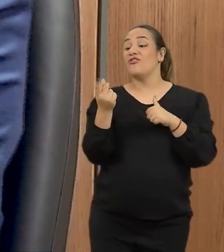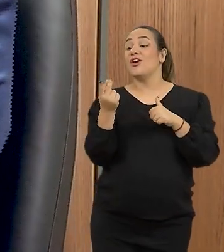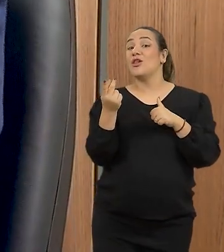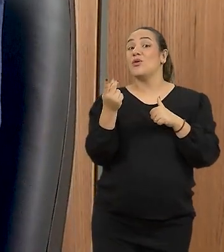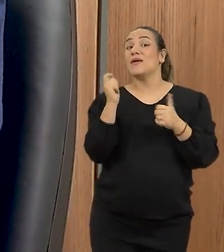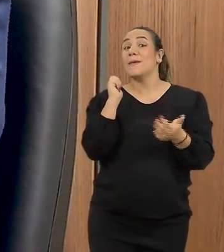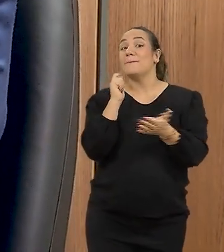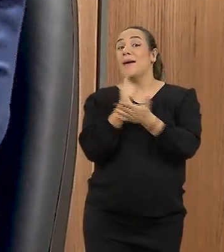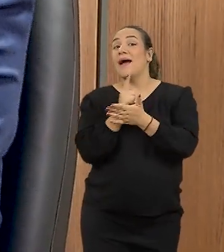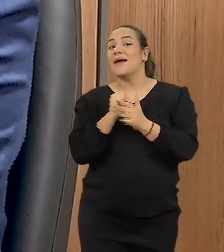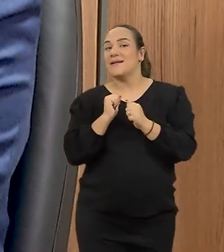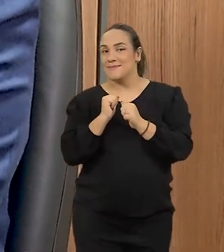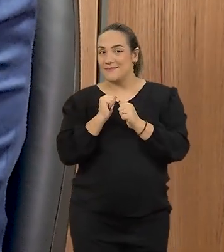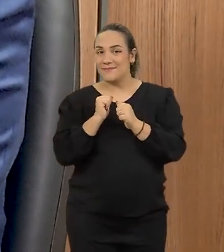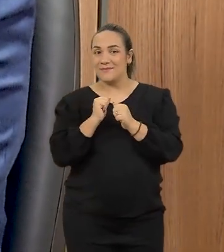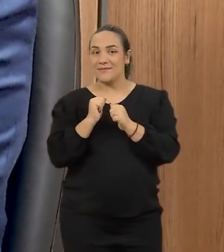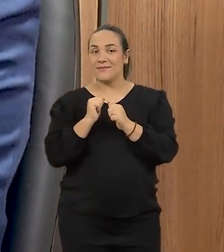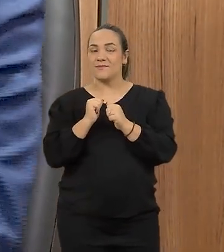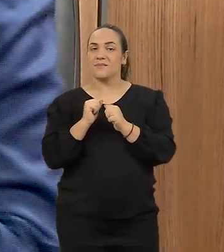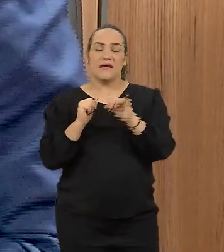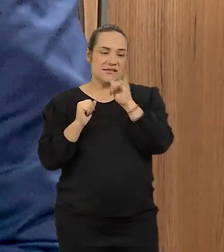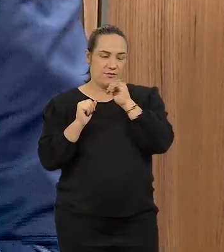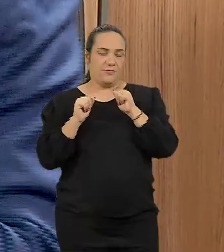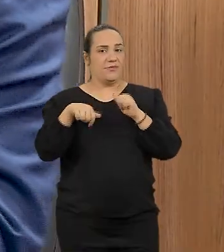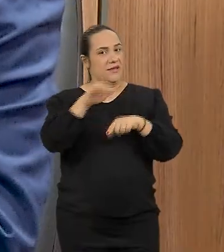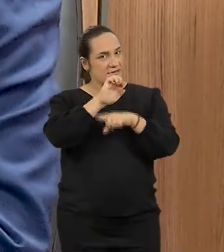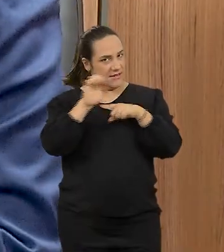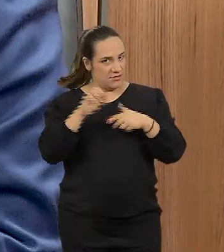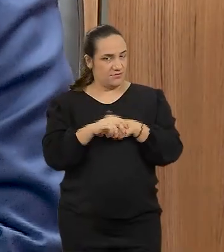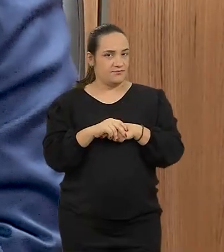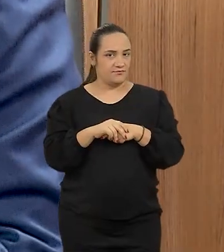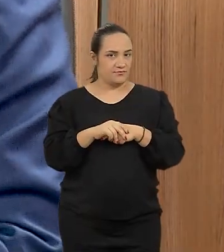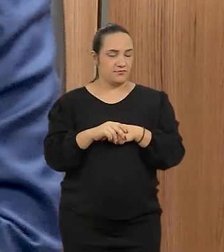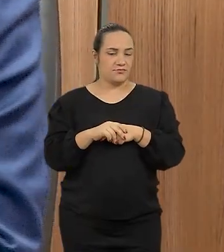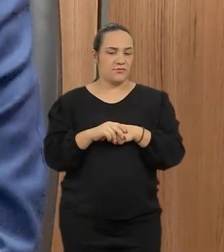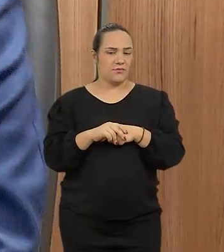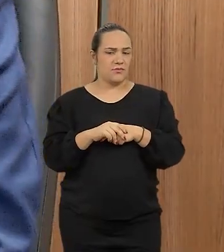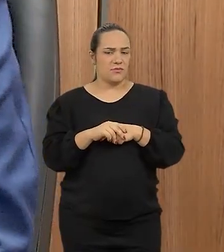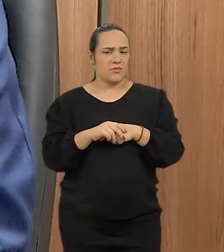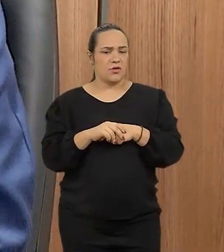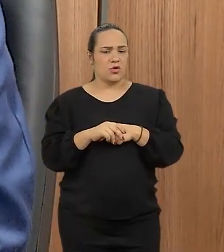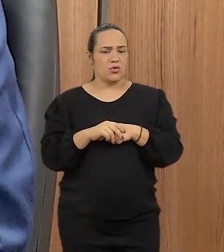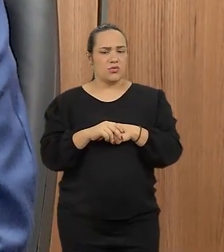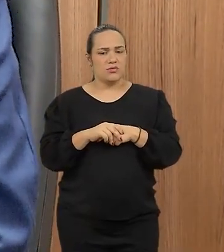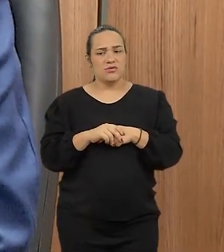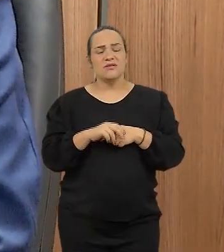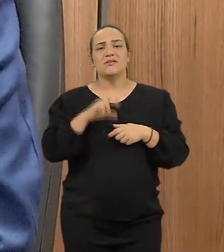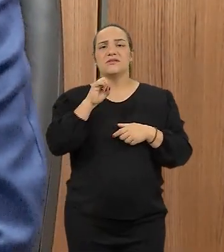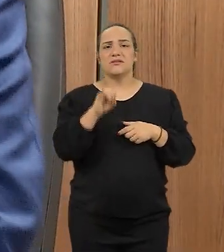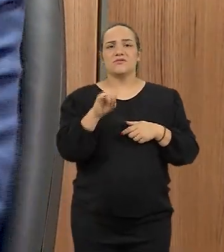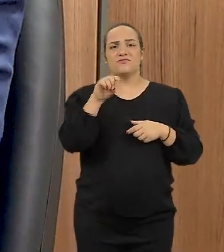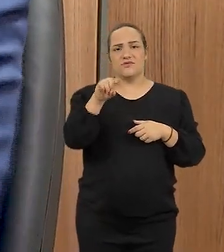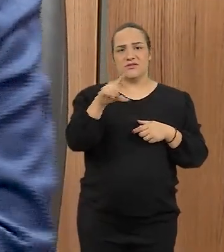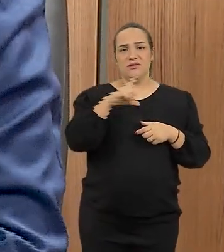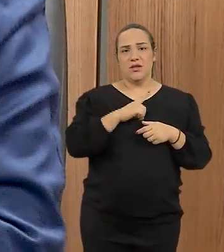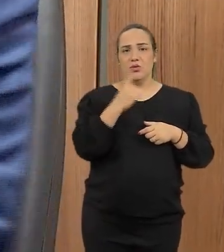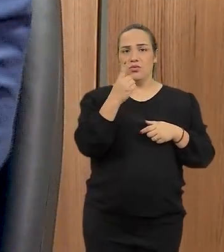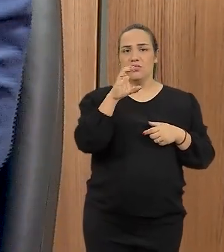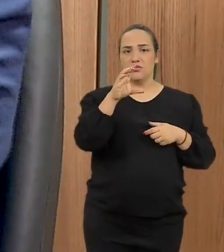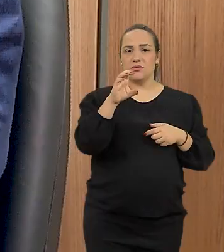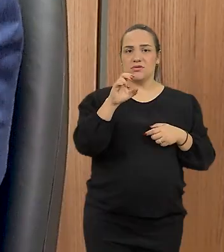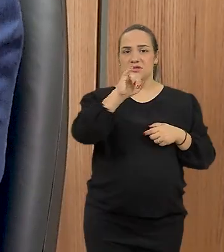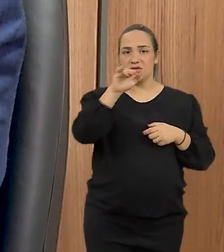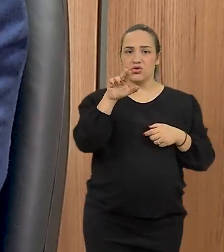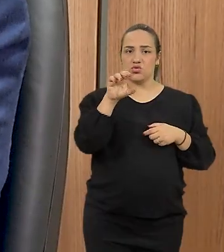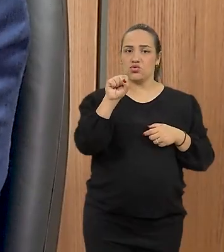do custo administrativo. Você pega, por exemplo, no nosso estado, quanto representaria você ter um SEJUSC em